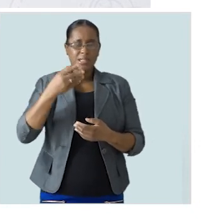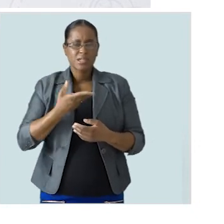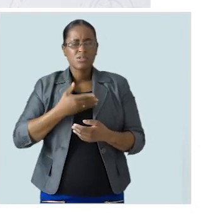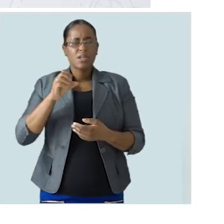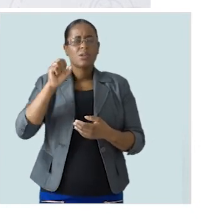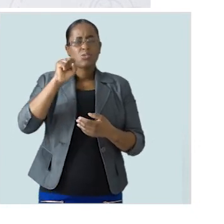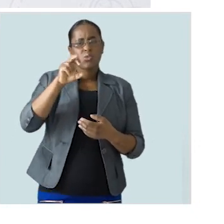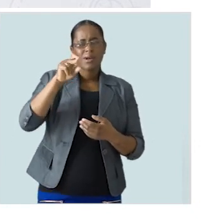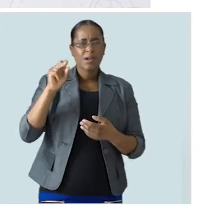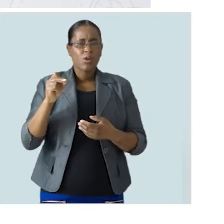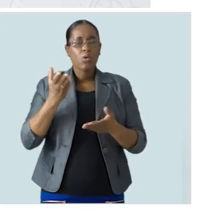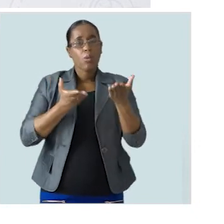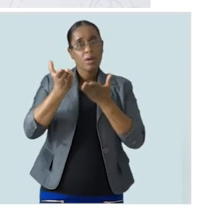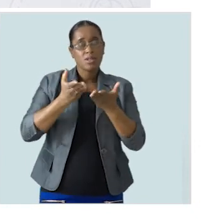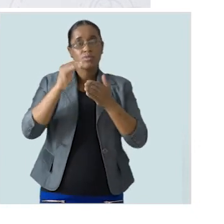Lindíssimo.